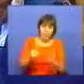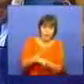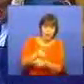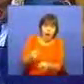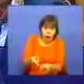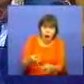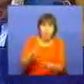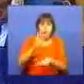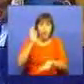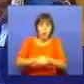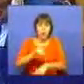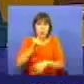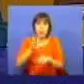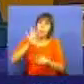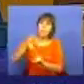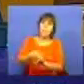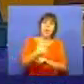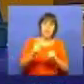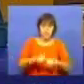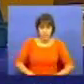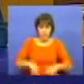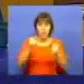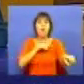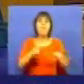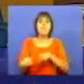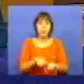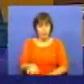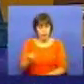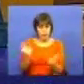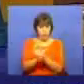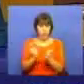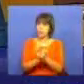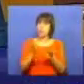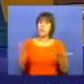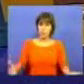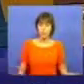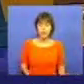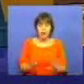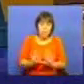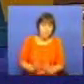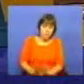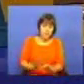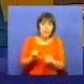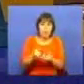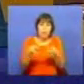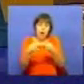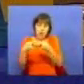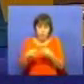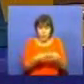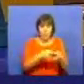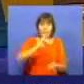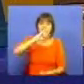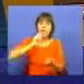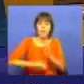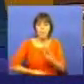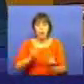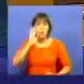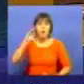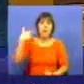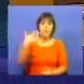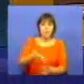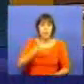para comprometer com o país no desenvolvimento de uma política da segurança social e reserva o ajustamento de impostos para uma